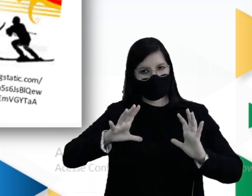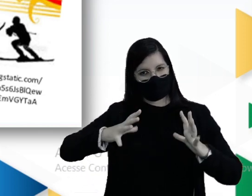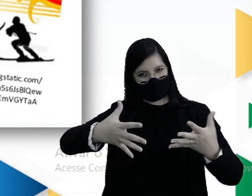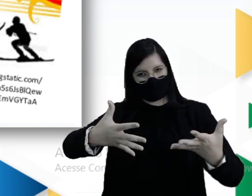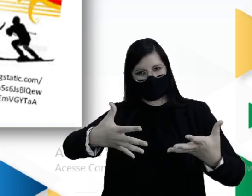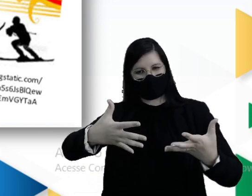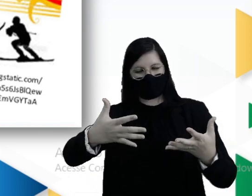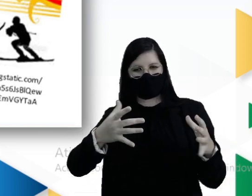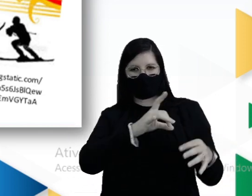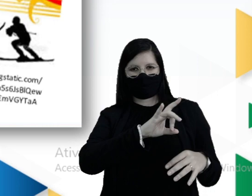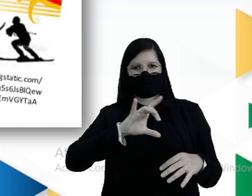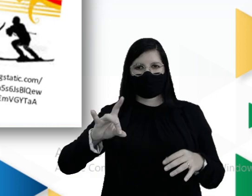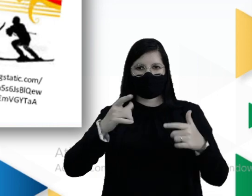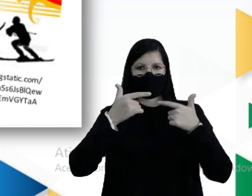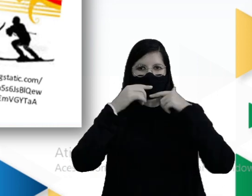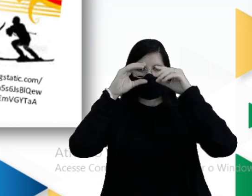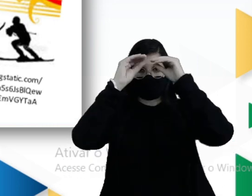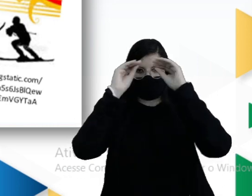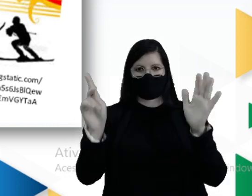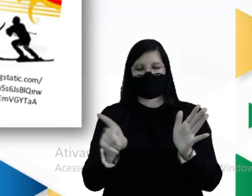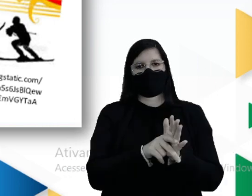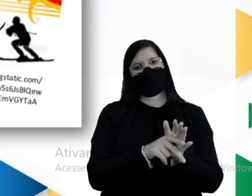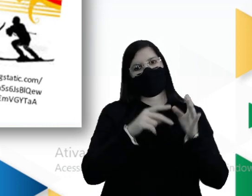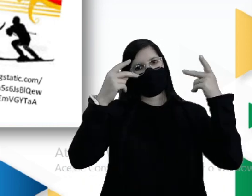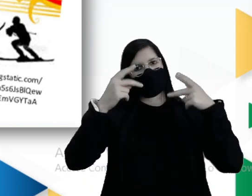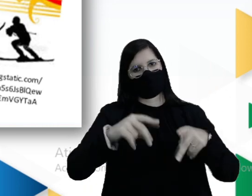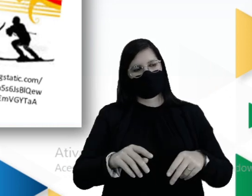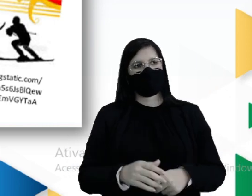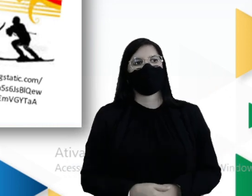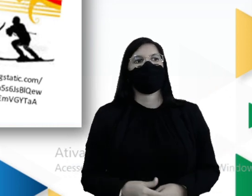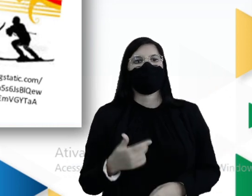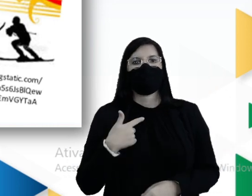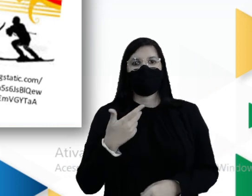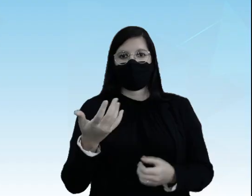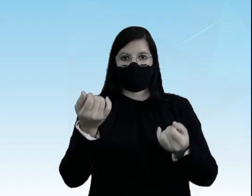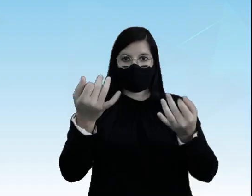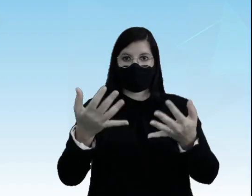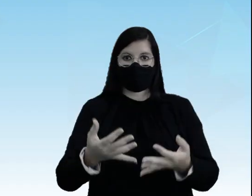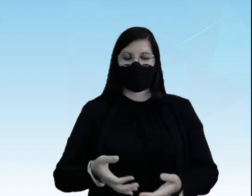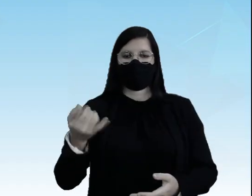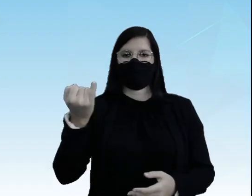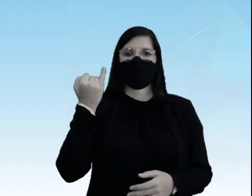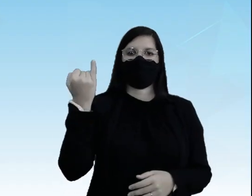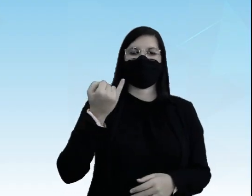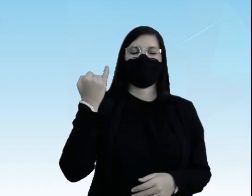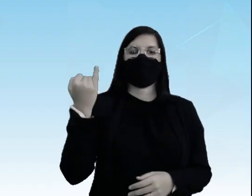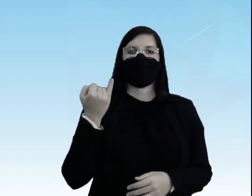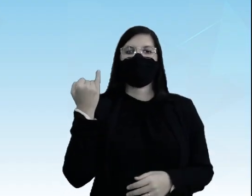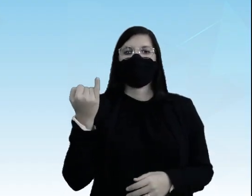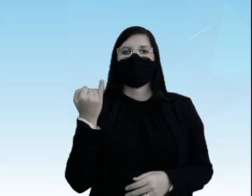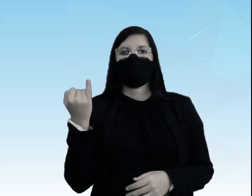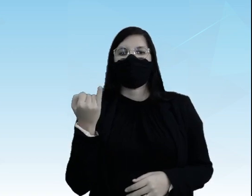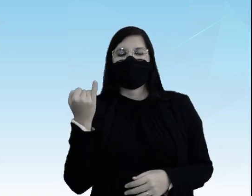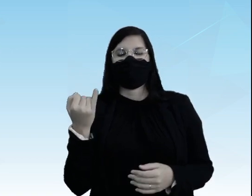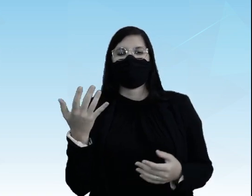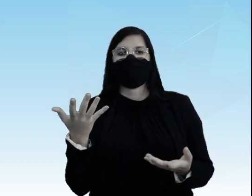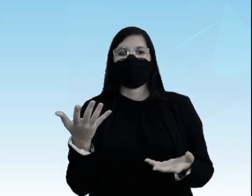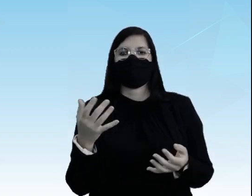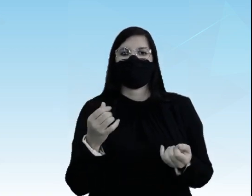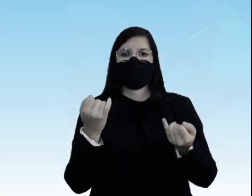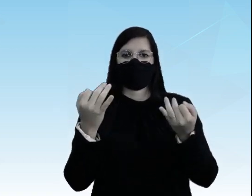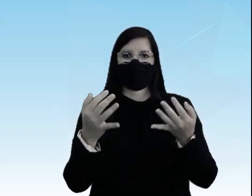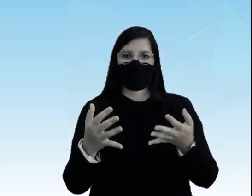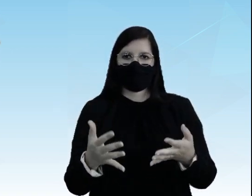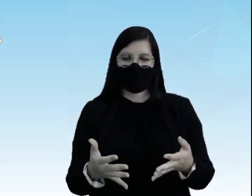tem uma linguagem própria. E uma coisa eu gostaria de salientar, importante. Já que estamos